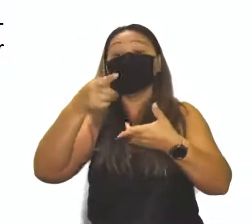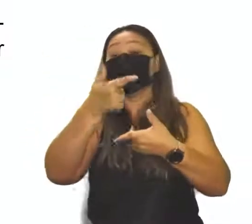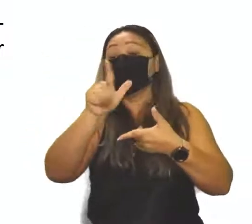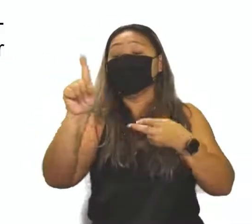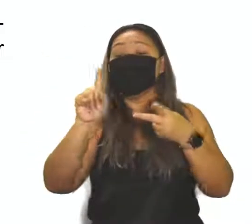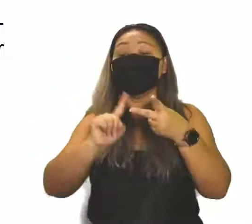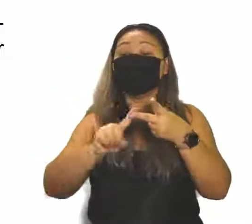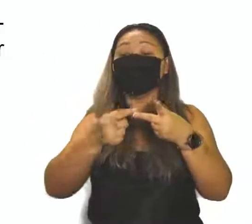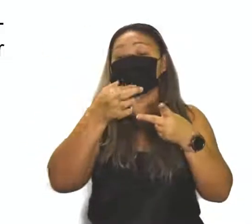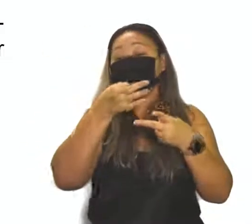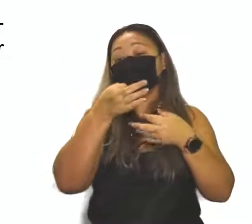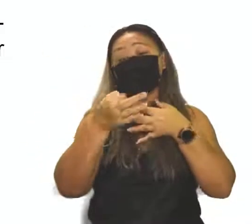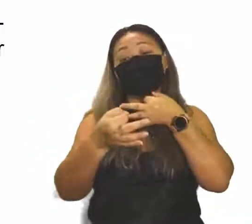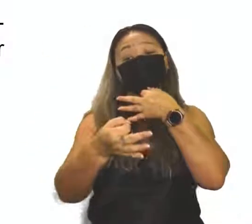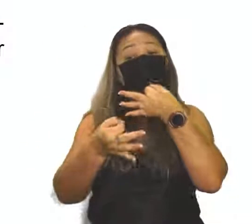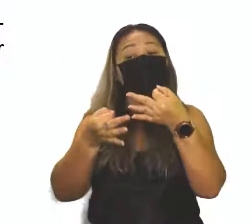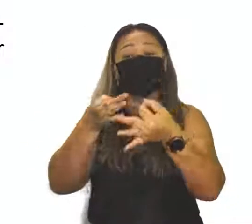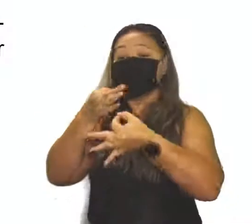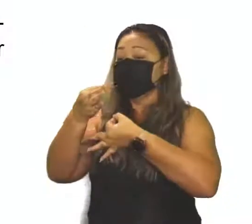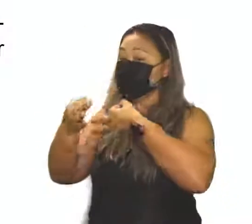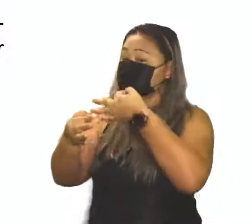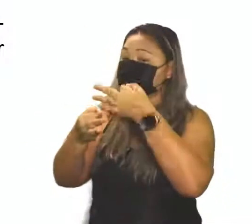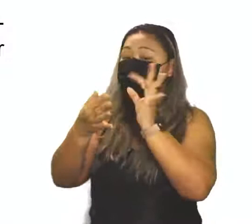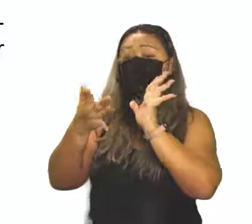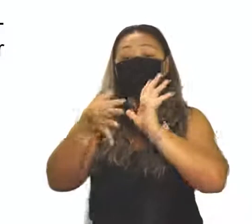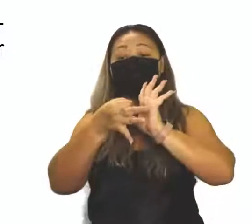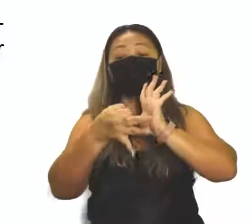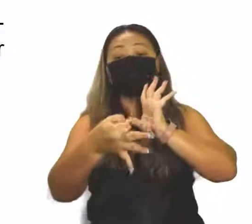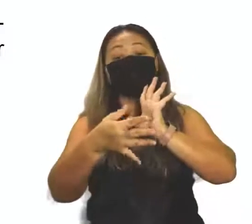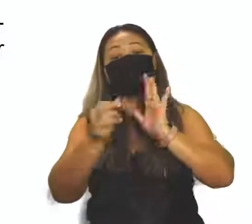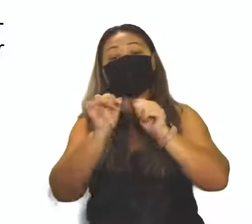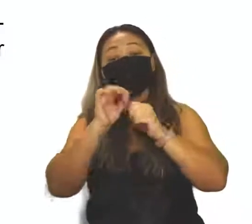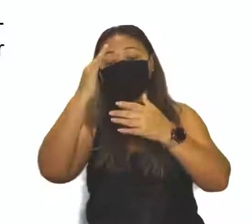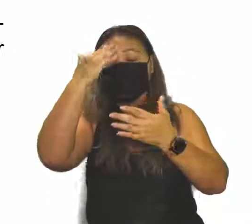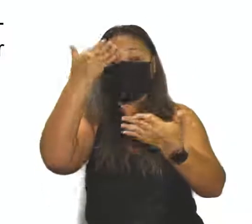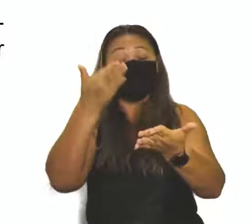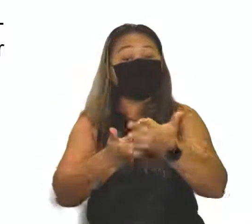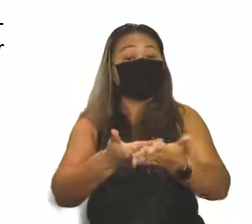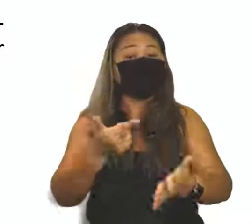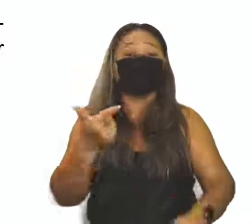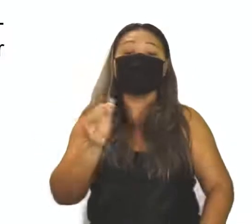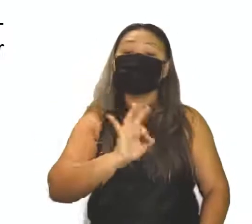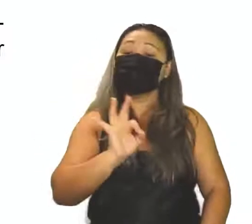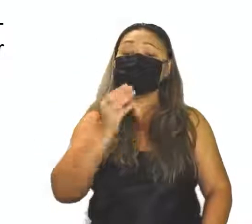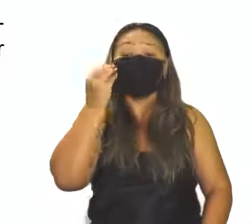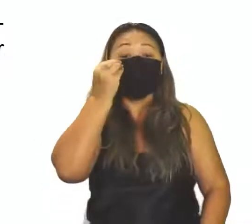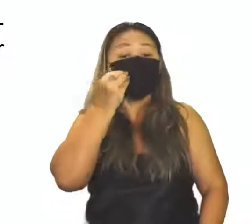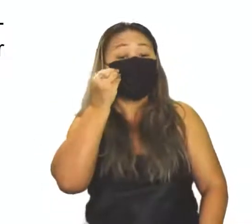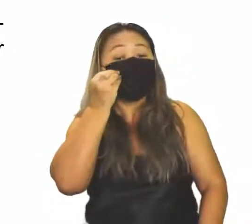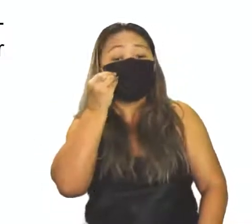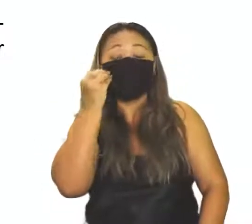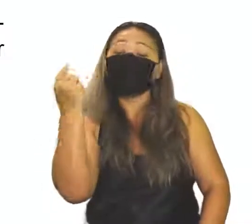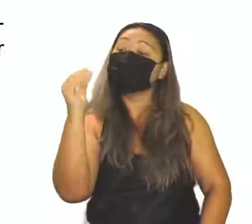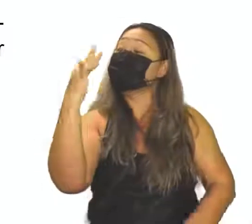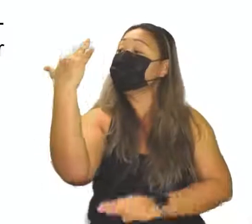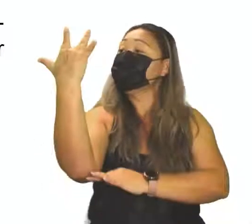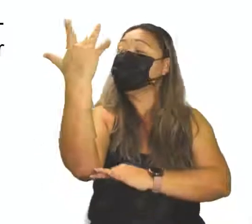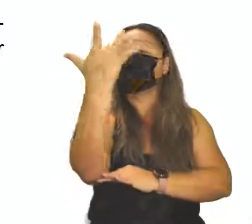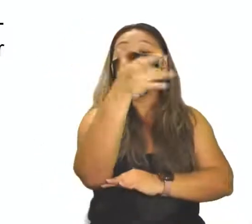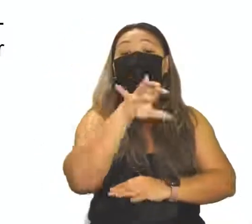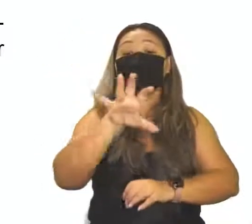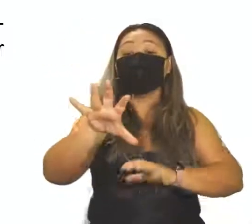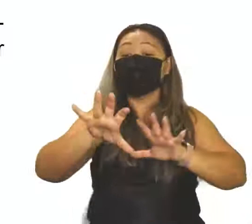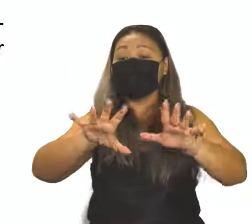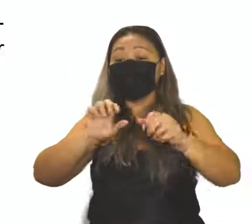ponto sensível é a opinião, que acredita sem verificação nas coisas naturais, nos seres, no mundo